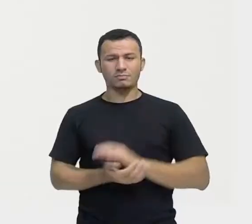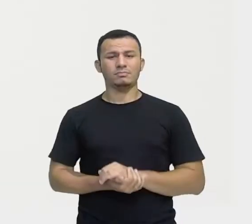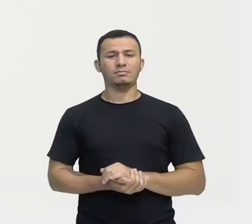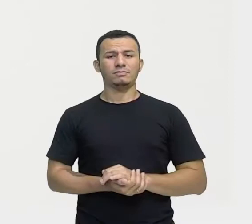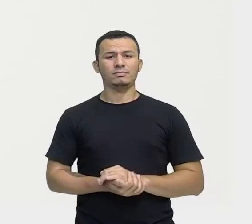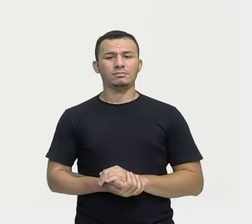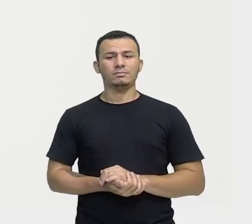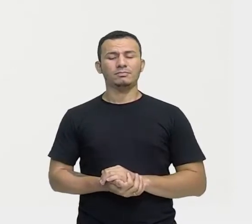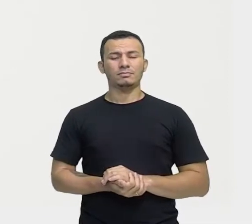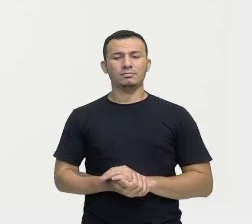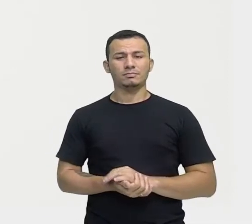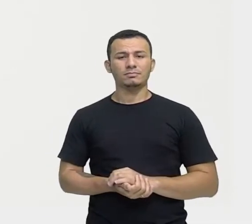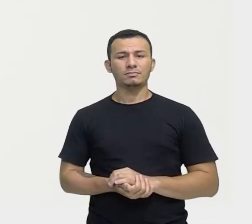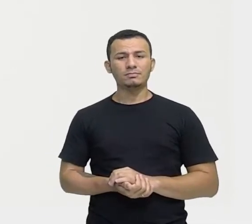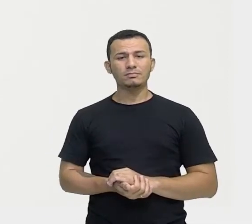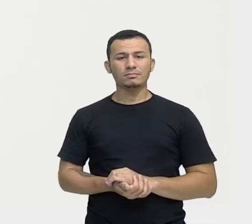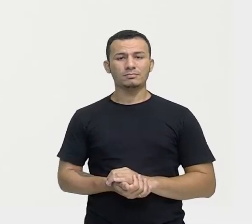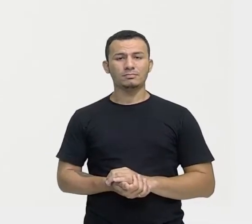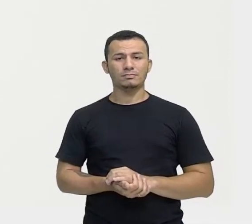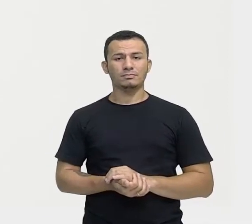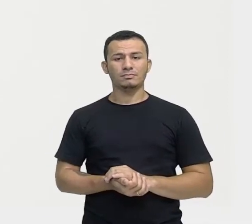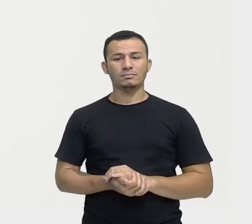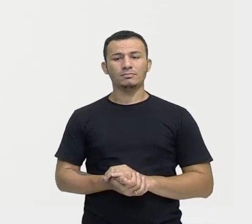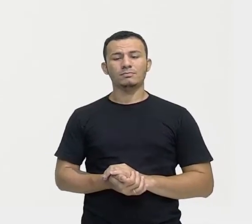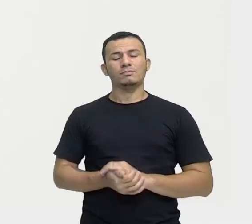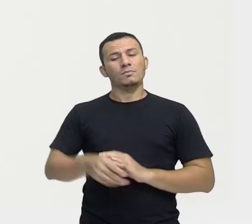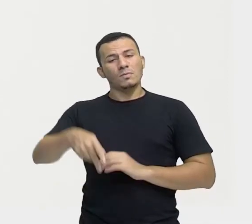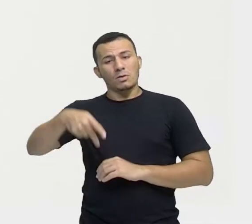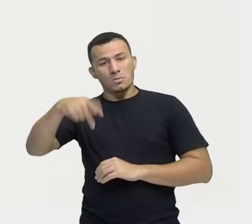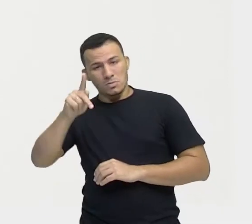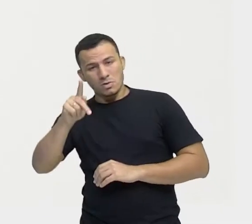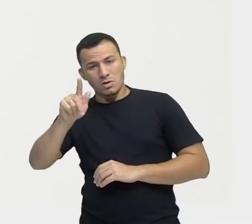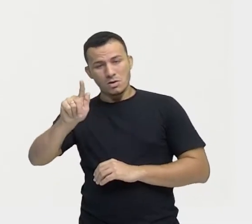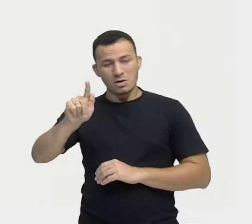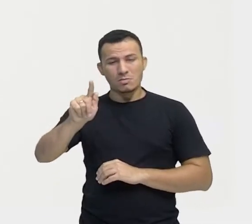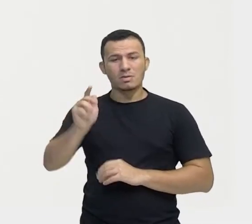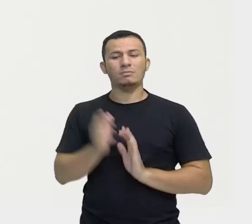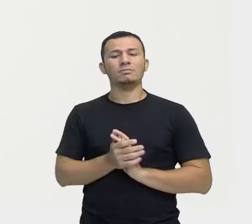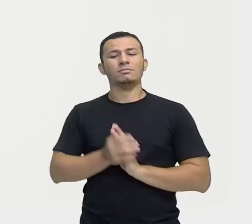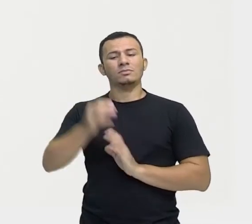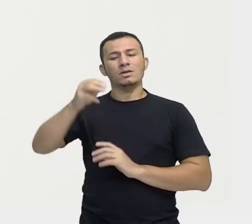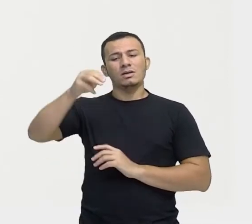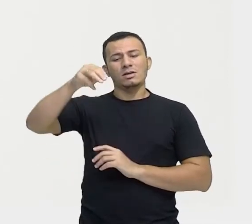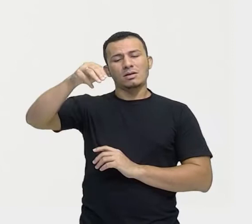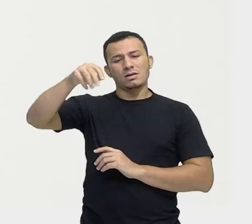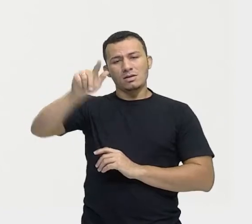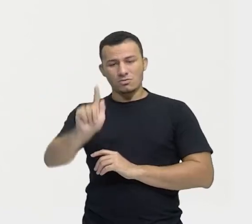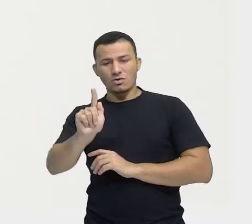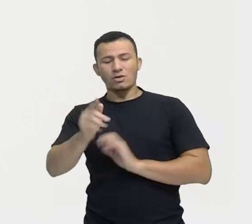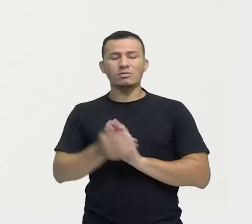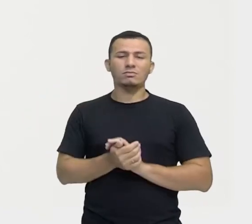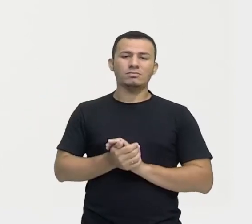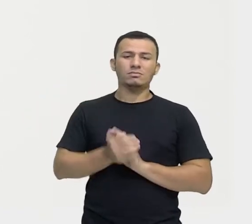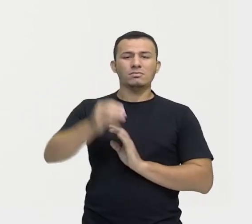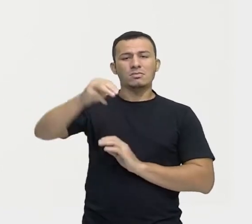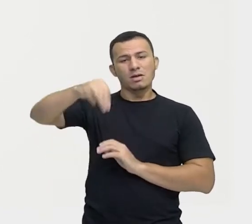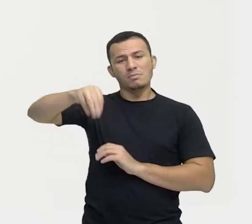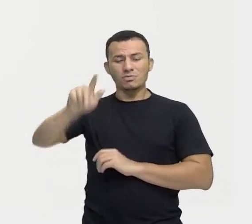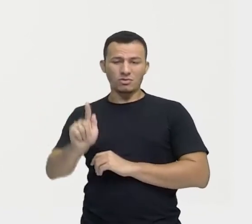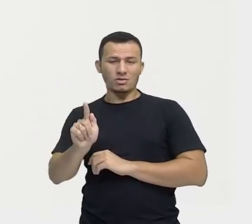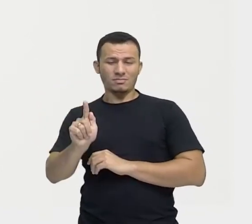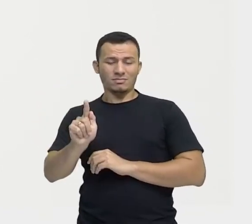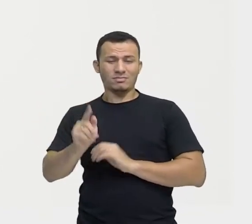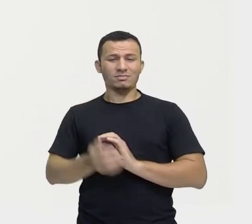tela. O quilograma, o grama e o miligrama, correto? Bom,